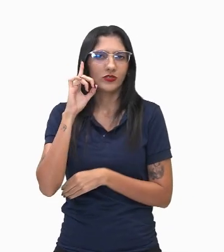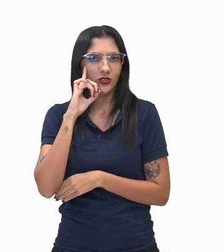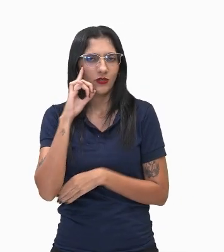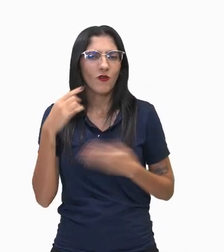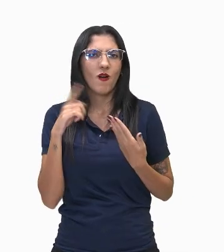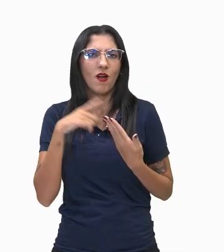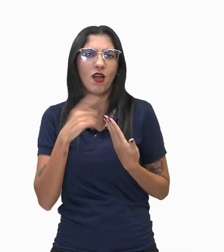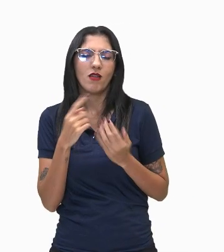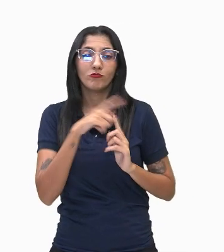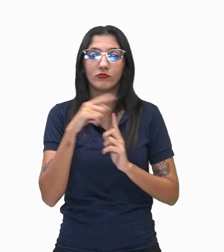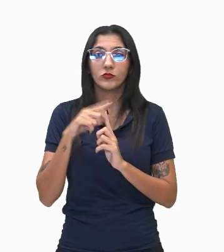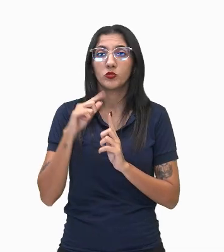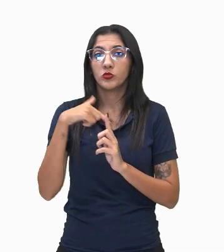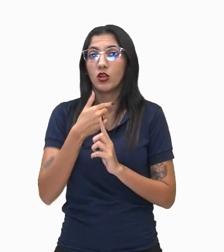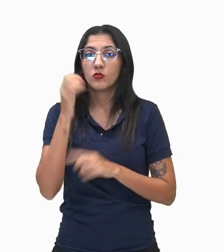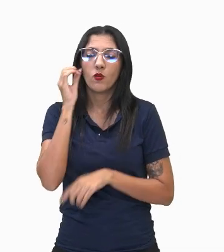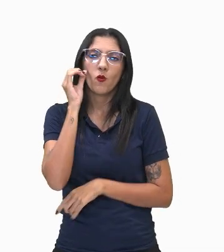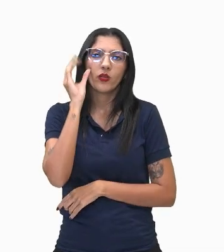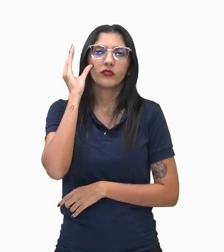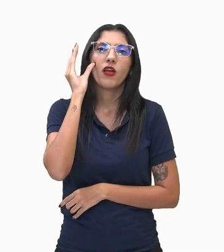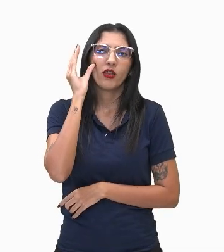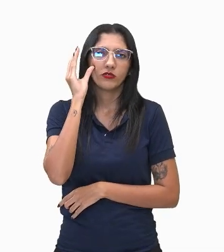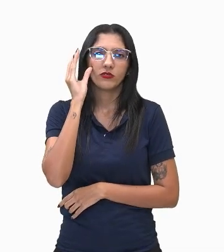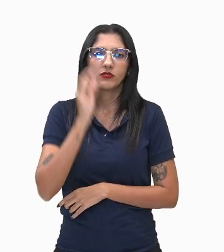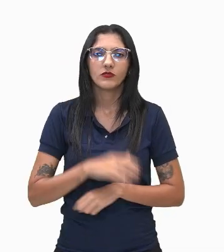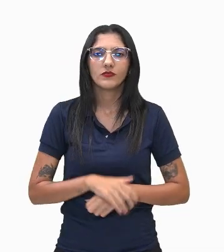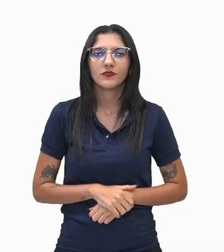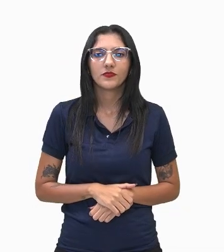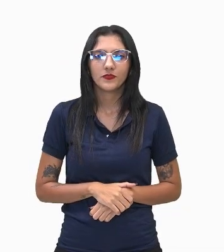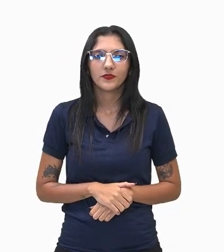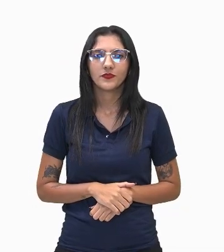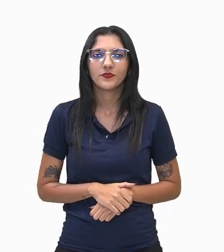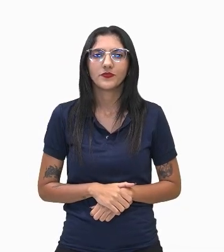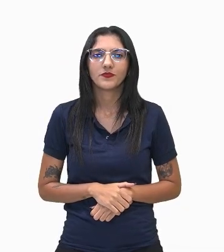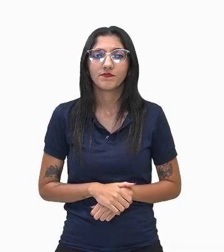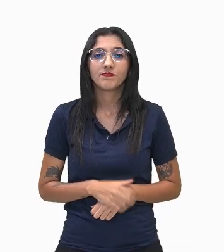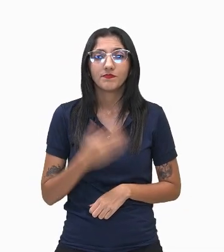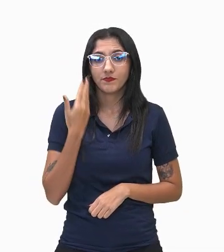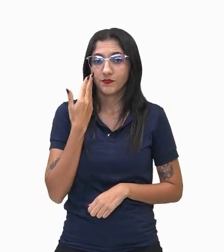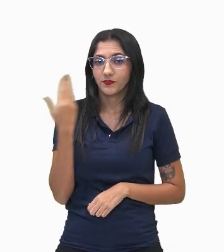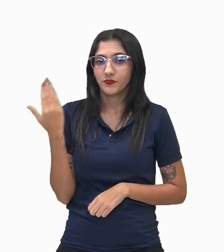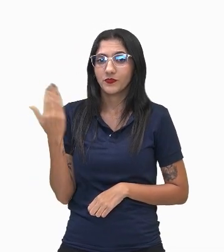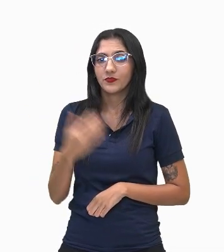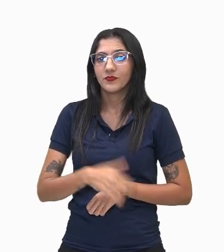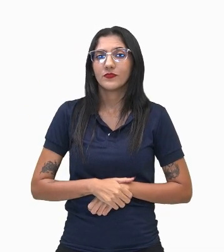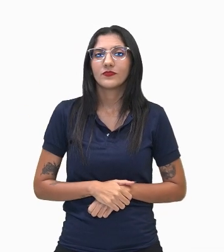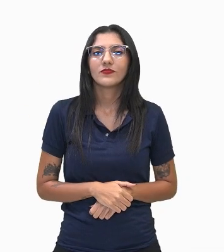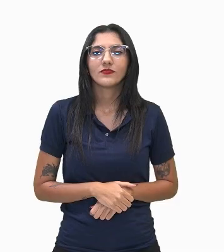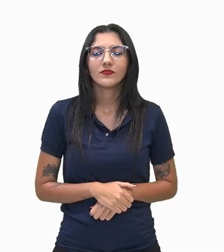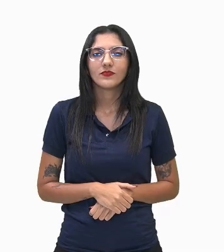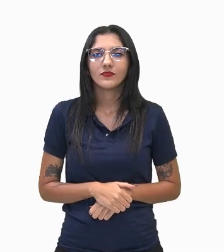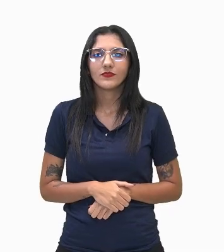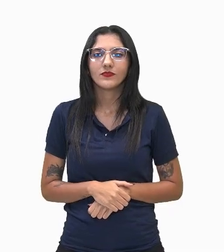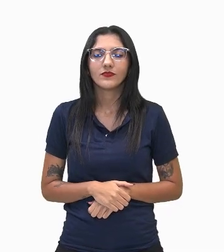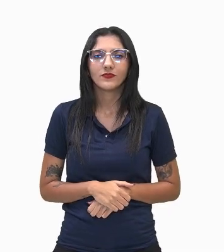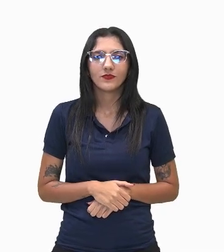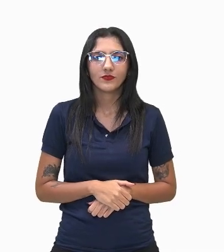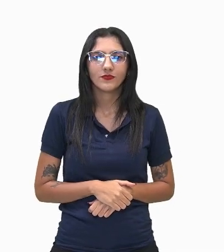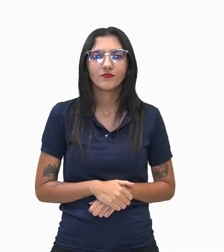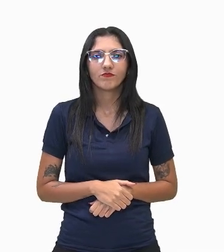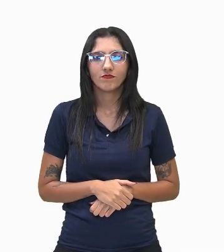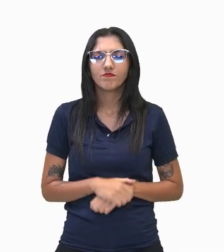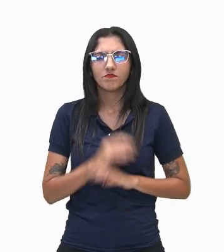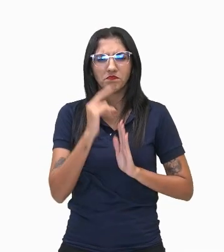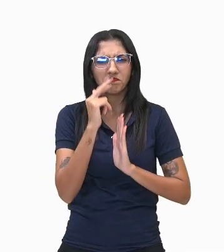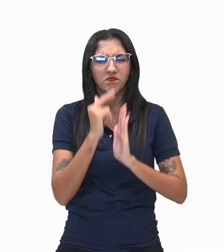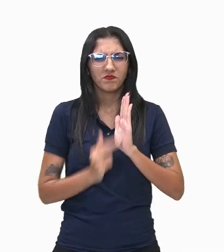da nossa linguagem do cotidiano, ok? Continuando o texto, nós vemos também a